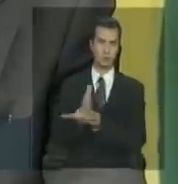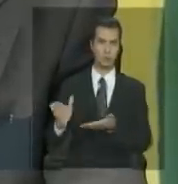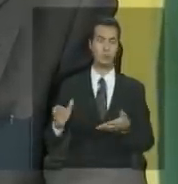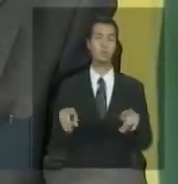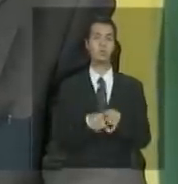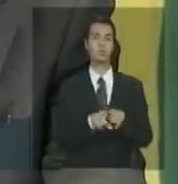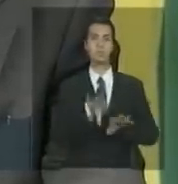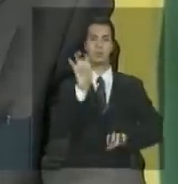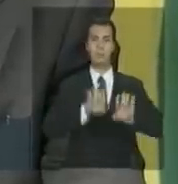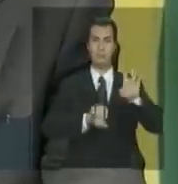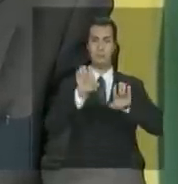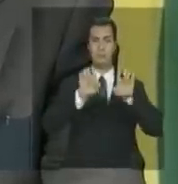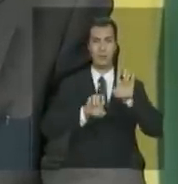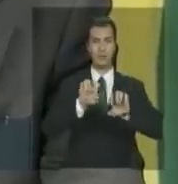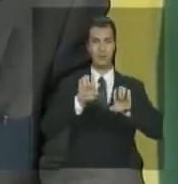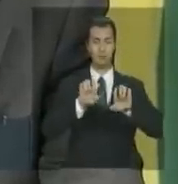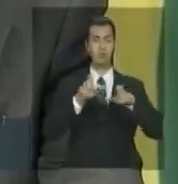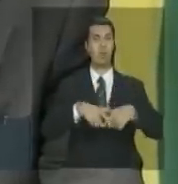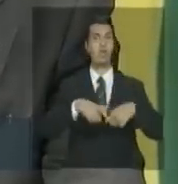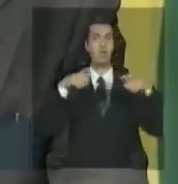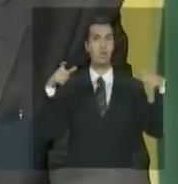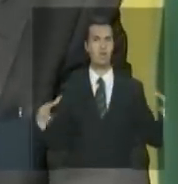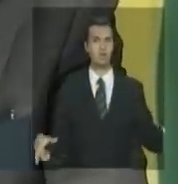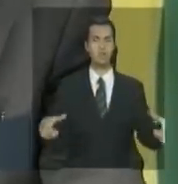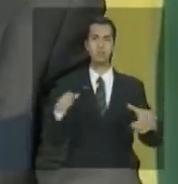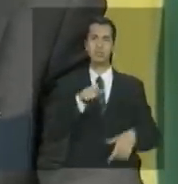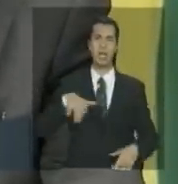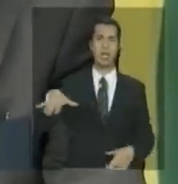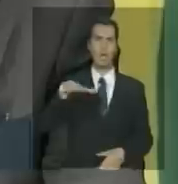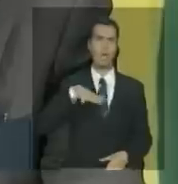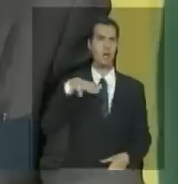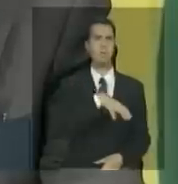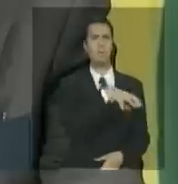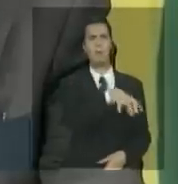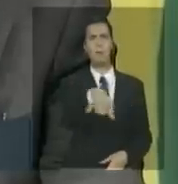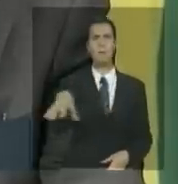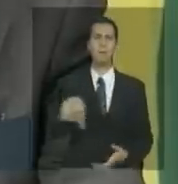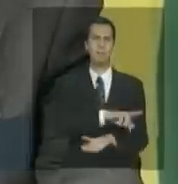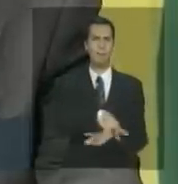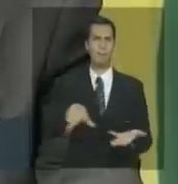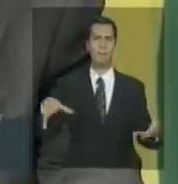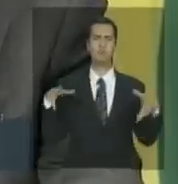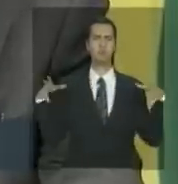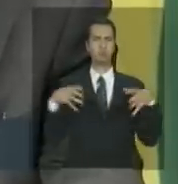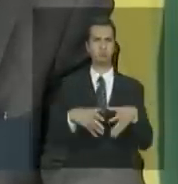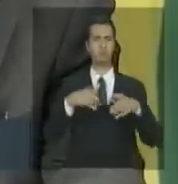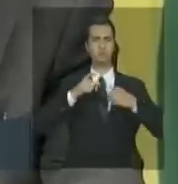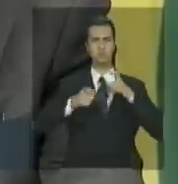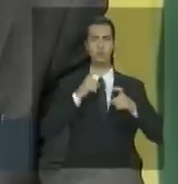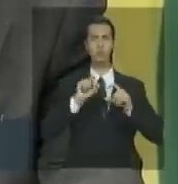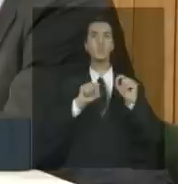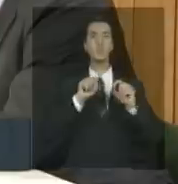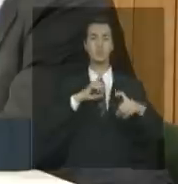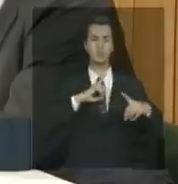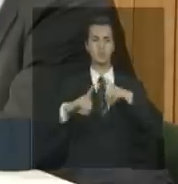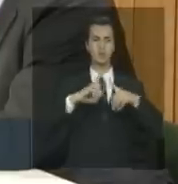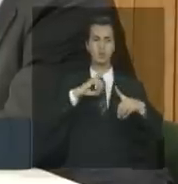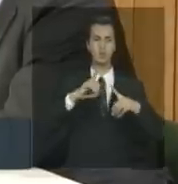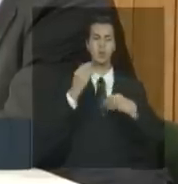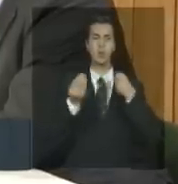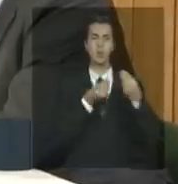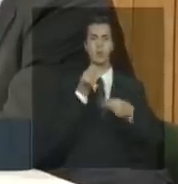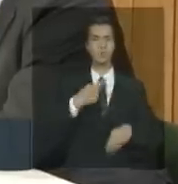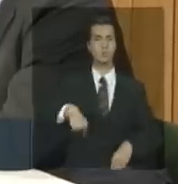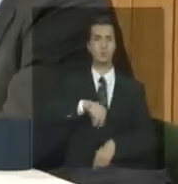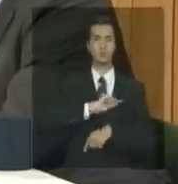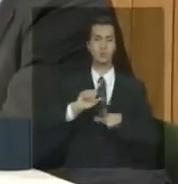grandes empresários brasileiros representativos de vários setores. A discussão foi em torno dos desafios que